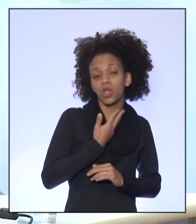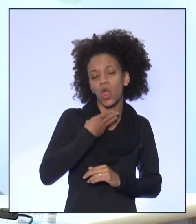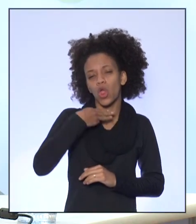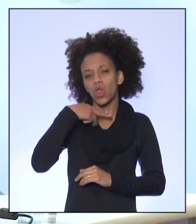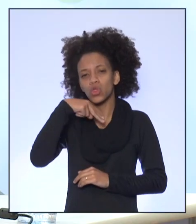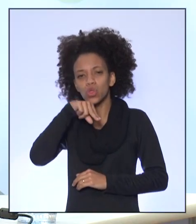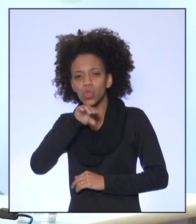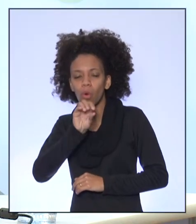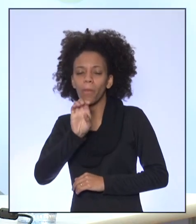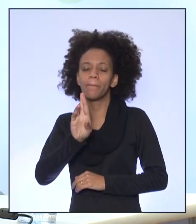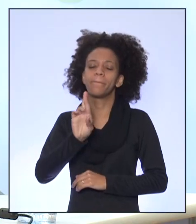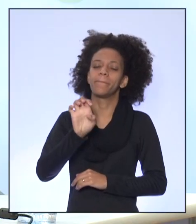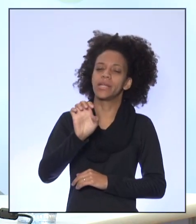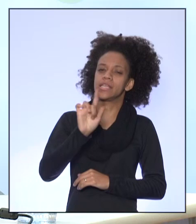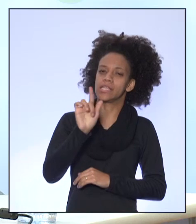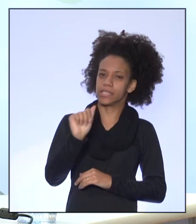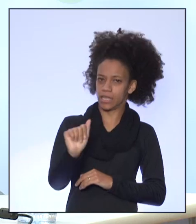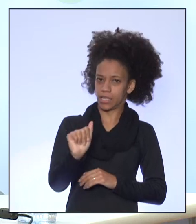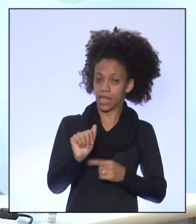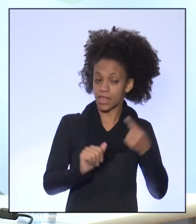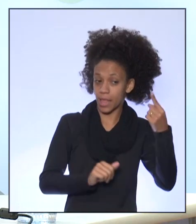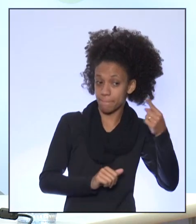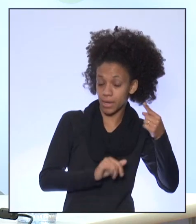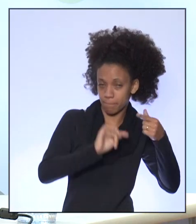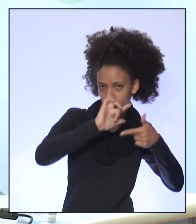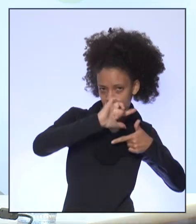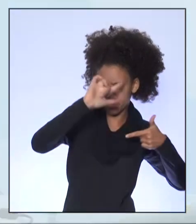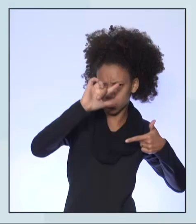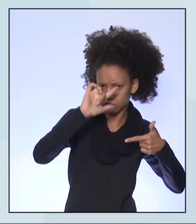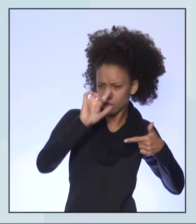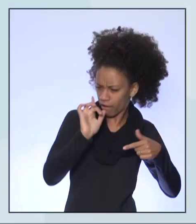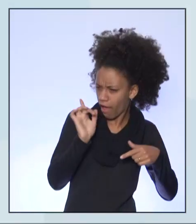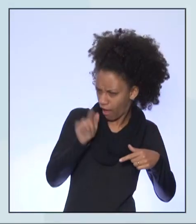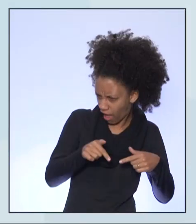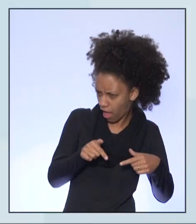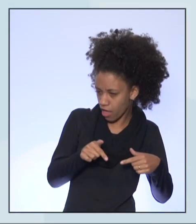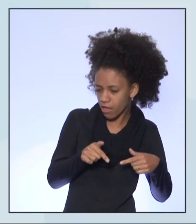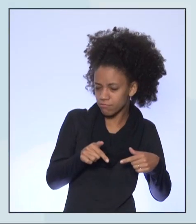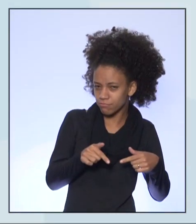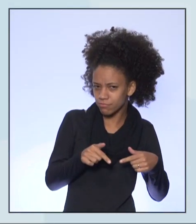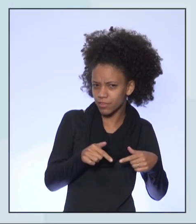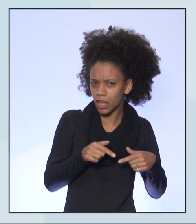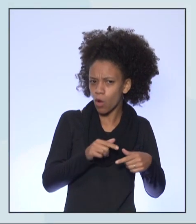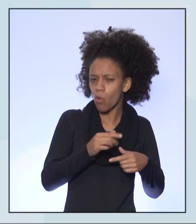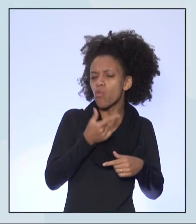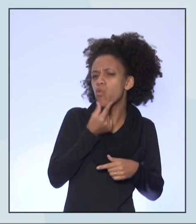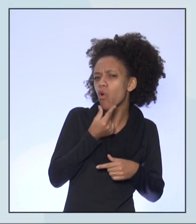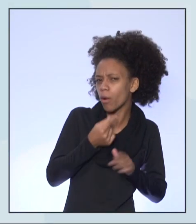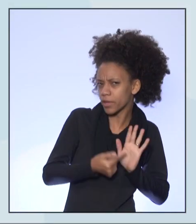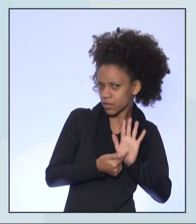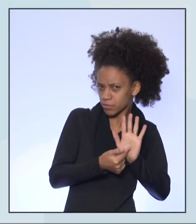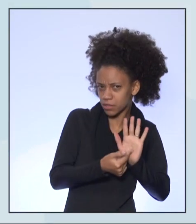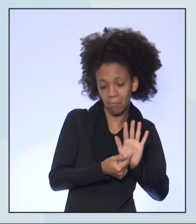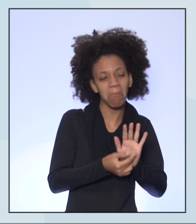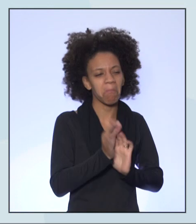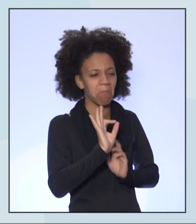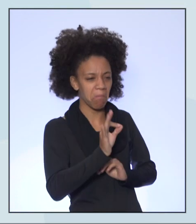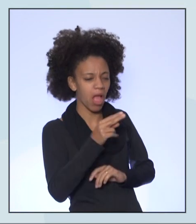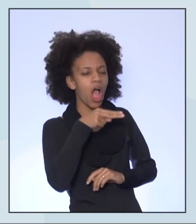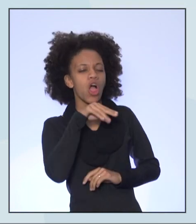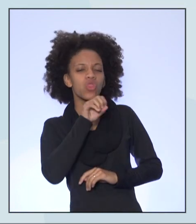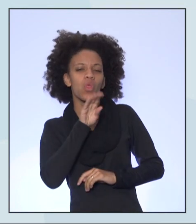nobreza na primeira imagem. É nobreza a primeira imagem? Aquele homem que aparece ali? Muito bem, é a